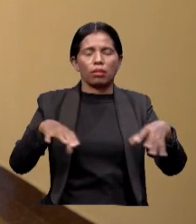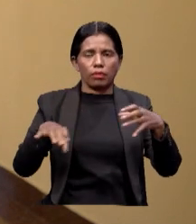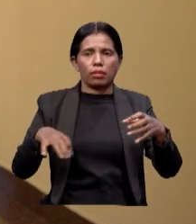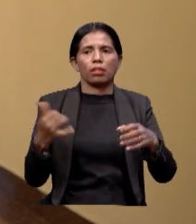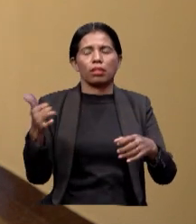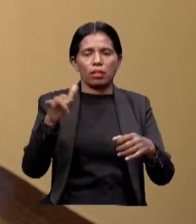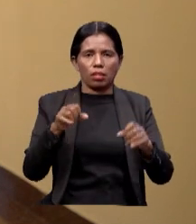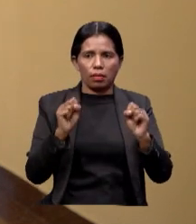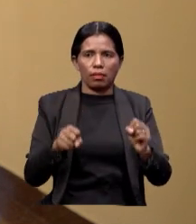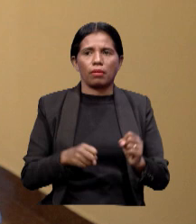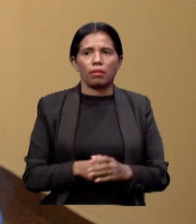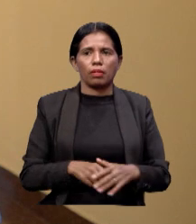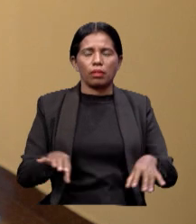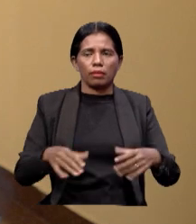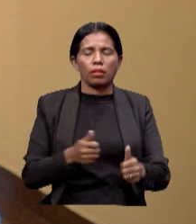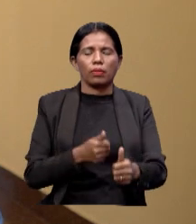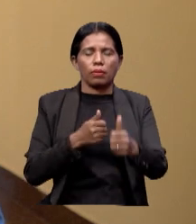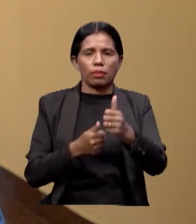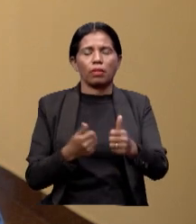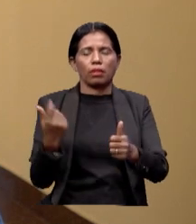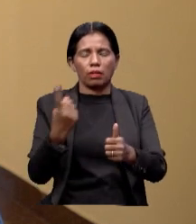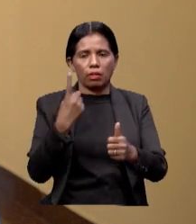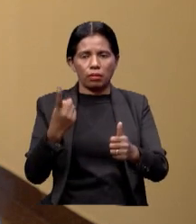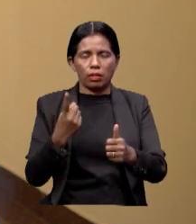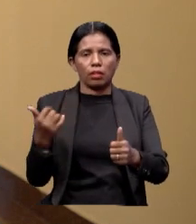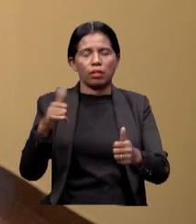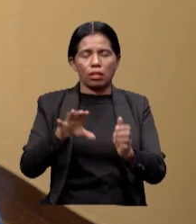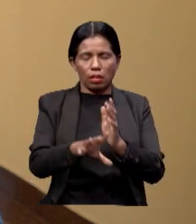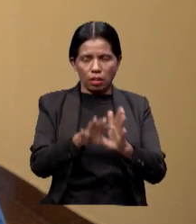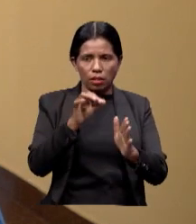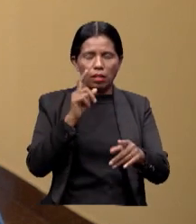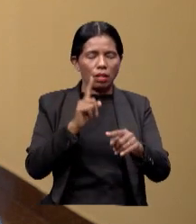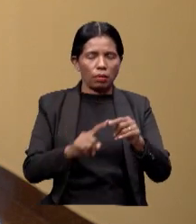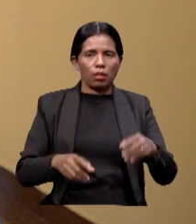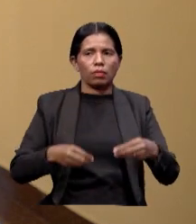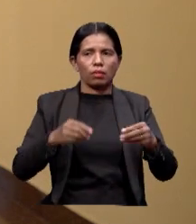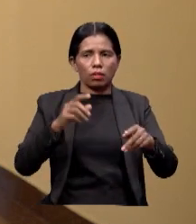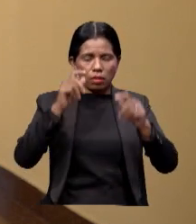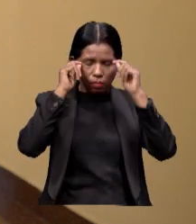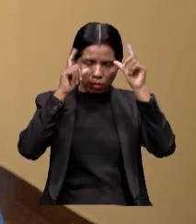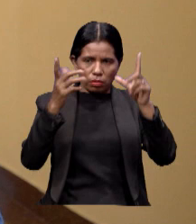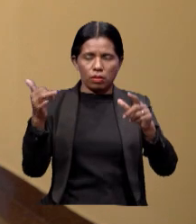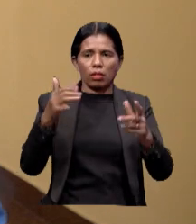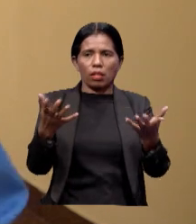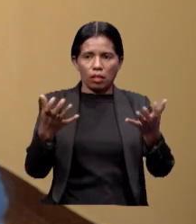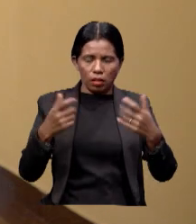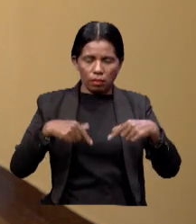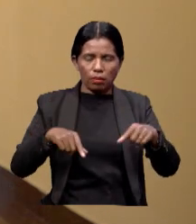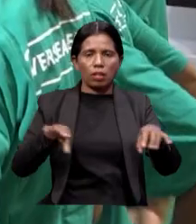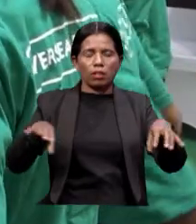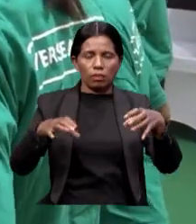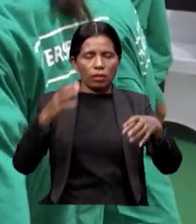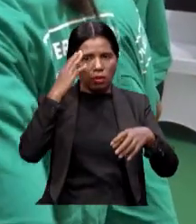bele serbisi tuir na fati kondisi kontrat ne bem ke sira hetang atnu label perjudika Timor Oeste ne bem ka hakarak mos tuir ba ta serbisi Korea